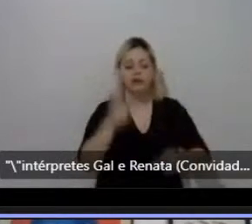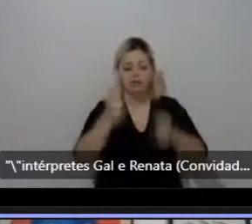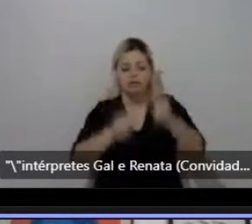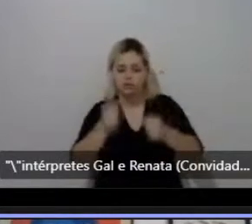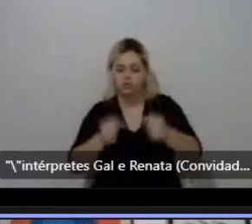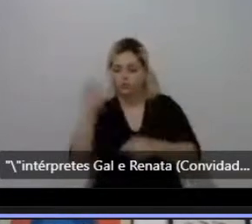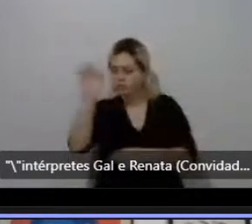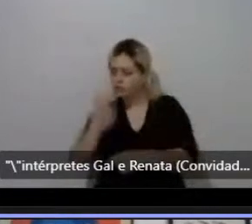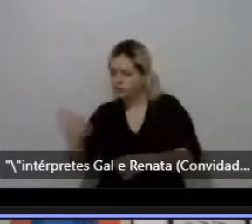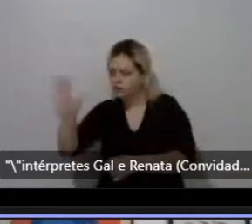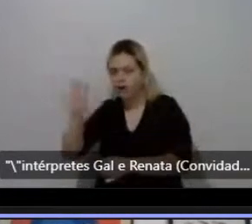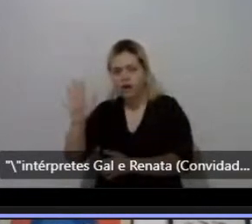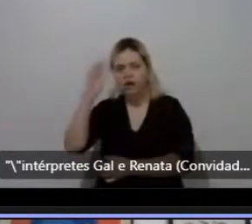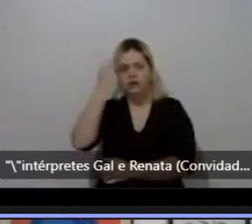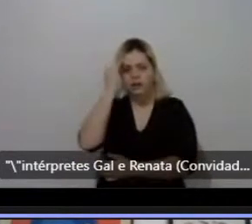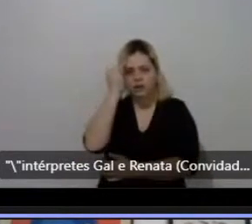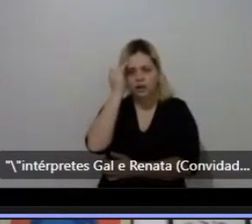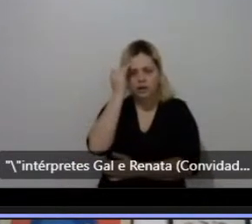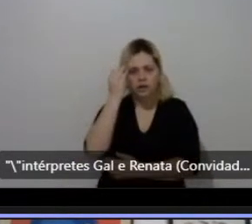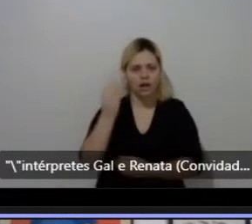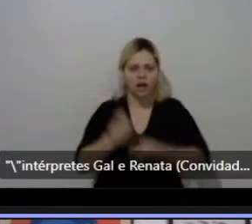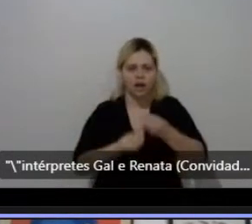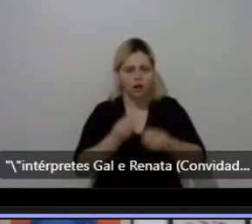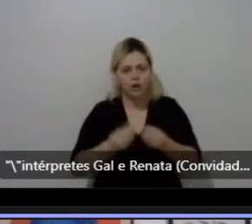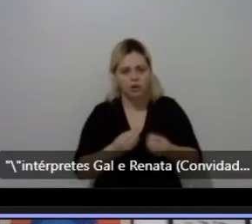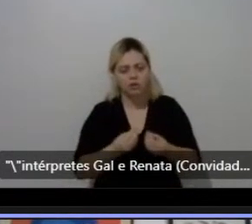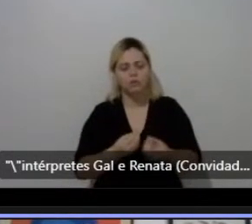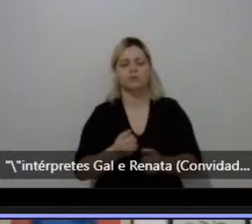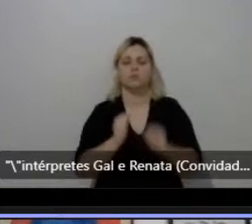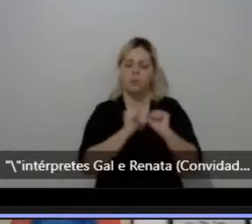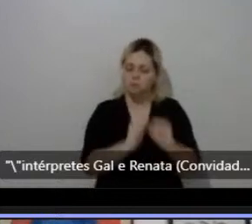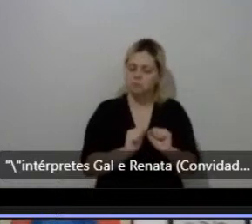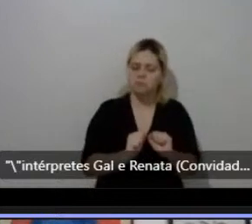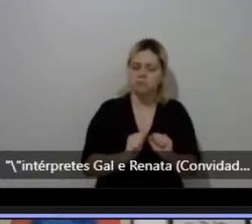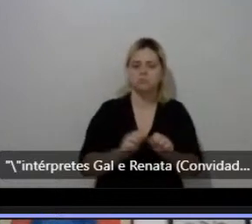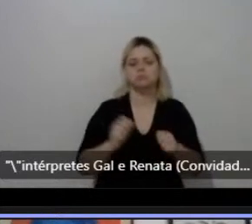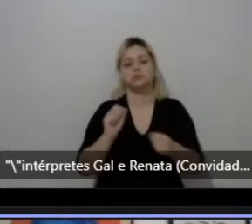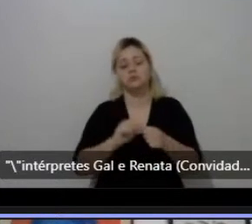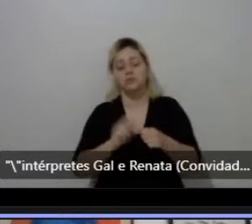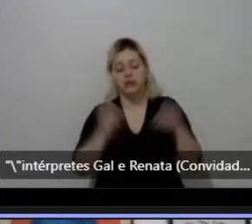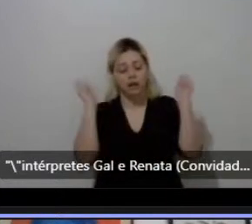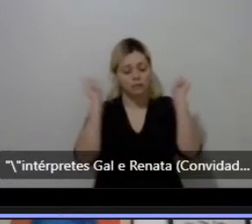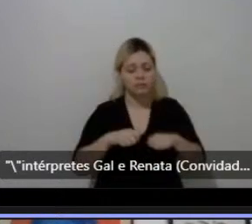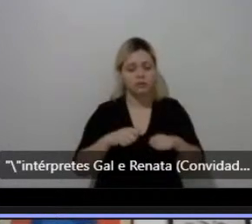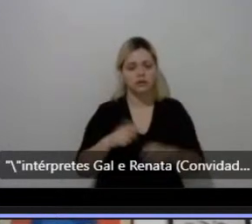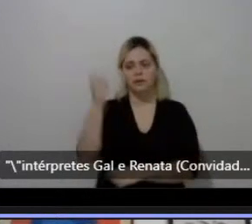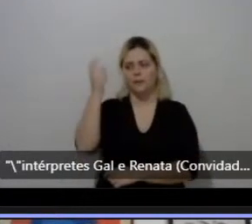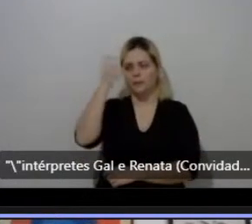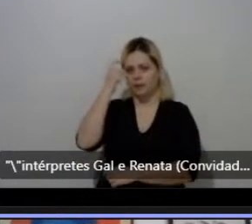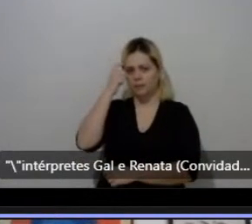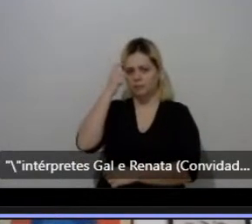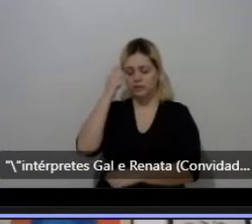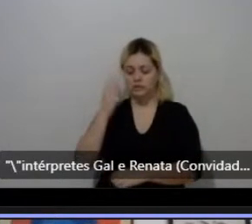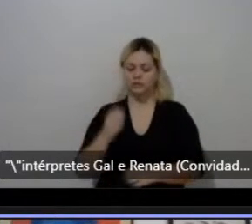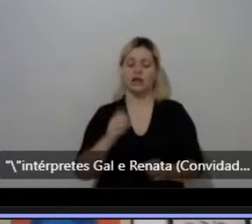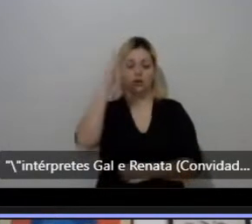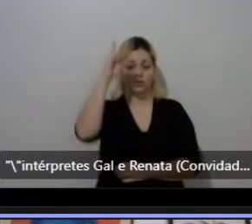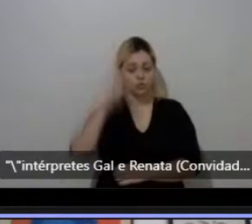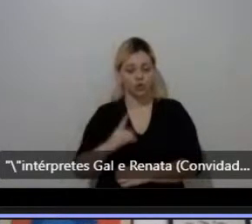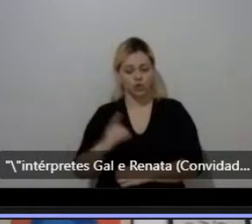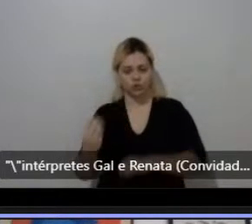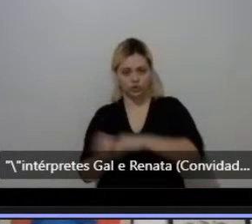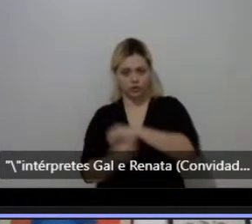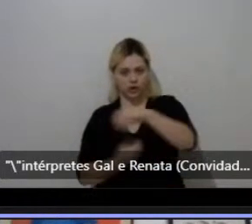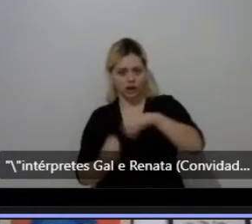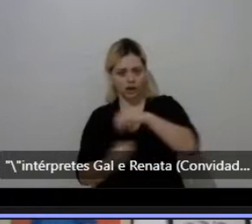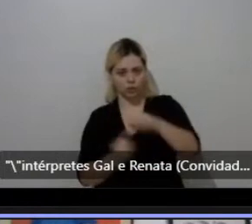entender o território como a última fronteira, mas também como possibilidade, tá? Pensar categorias de leitura dos movimentos sociais a partir